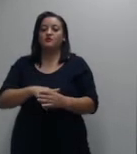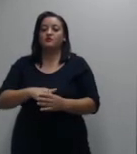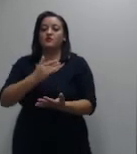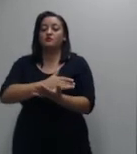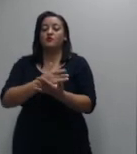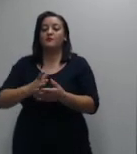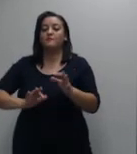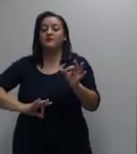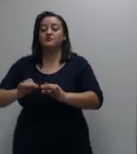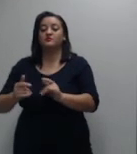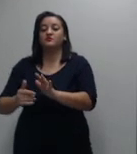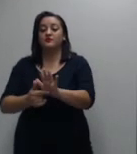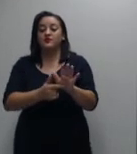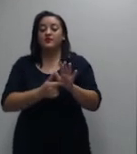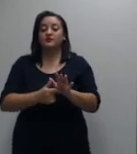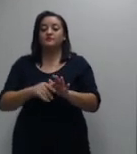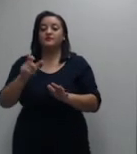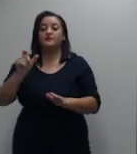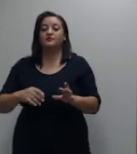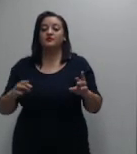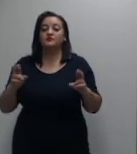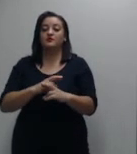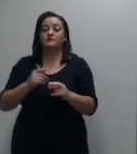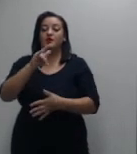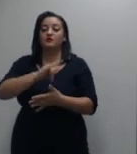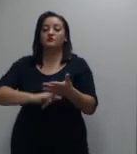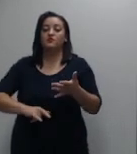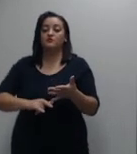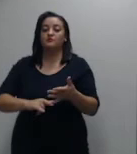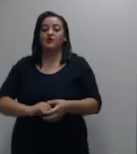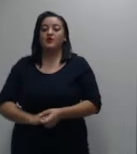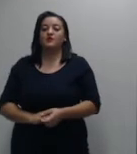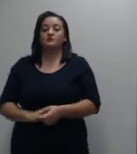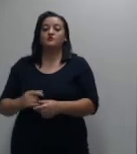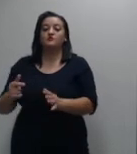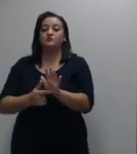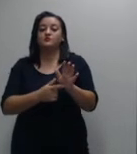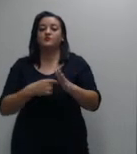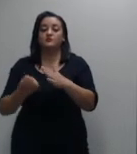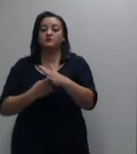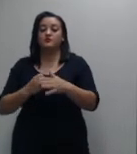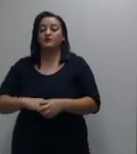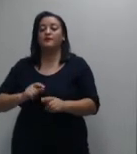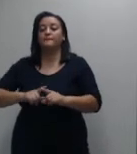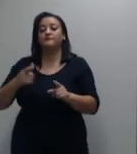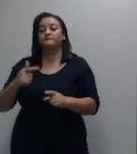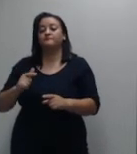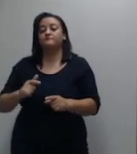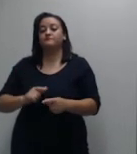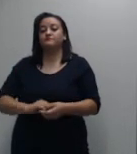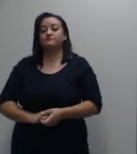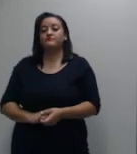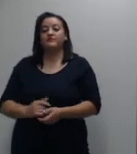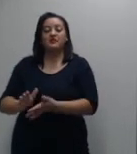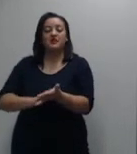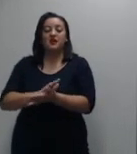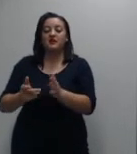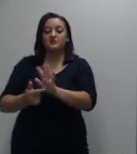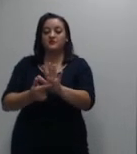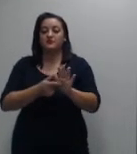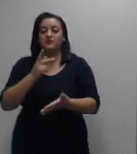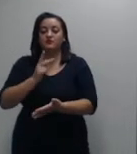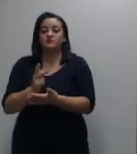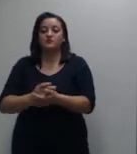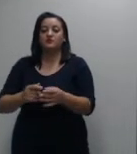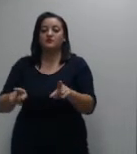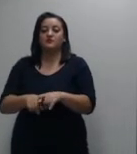devidamente apresentados pela requerente os documentos societários não apoio no ponto o bicho acertar conseguindo